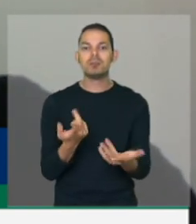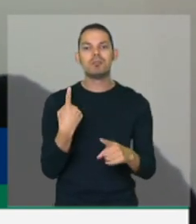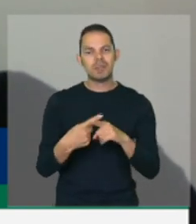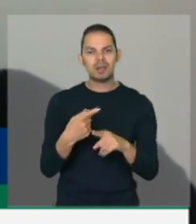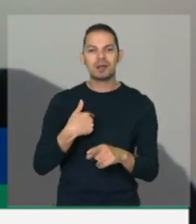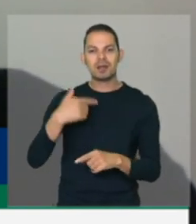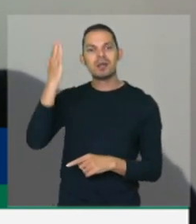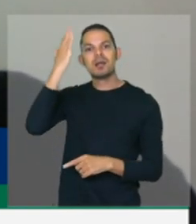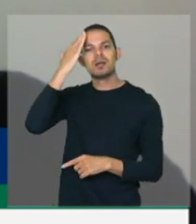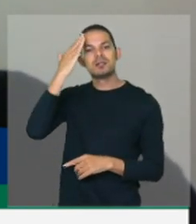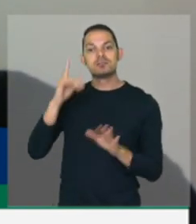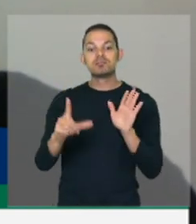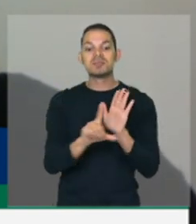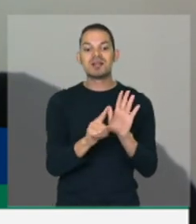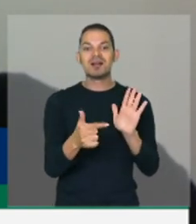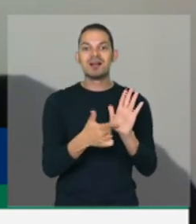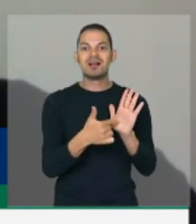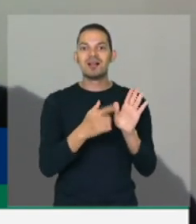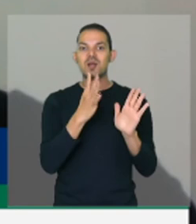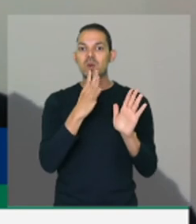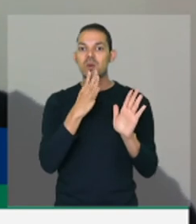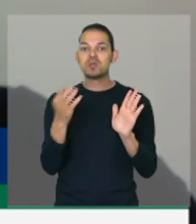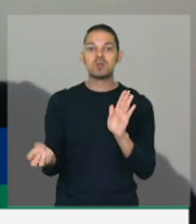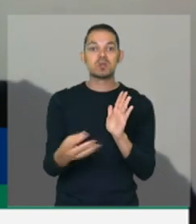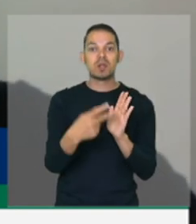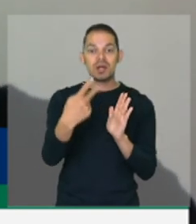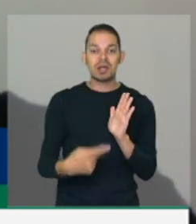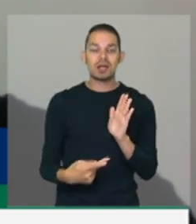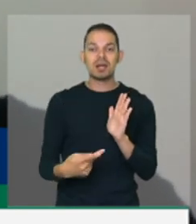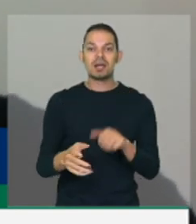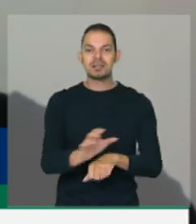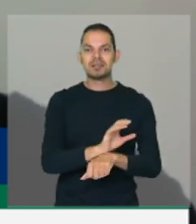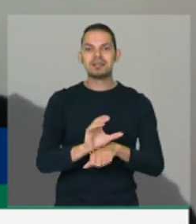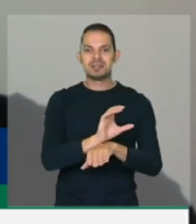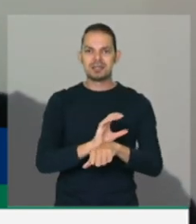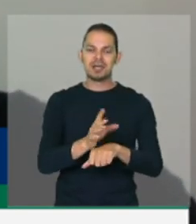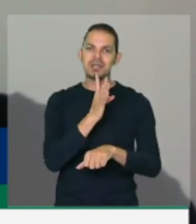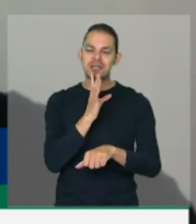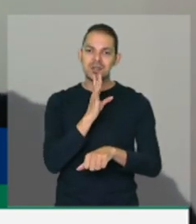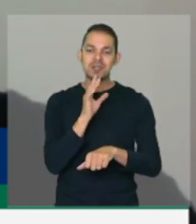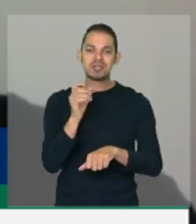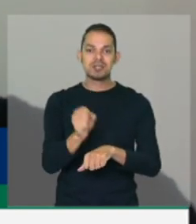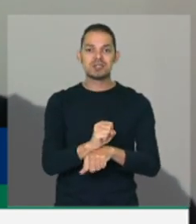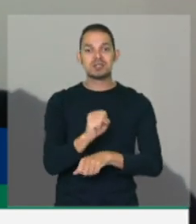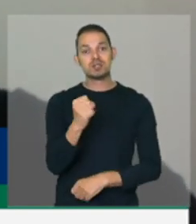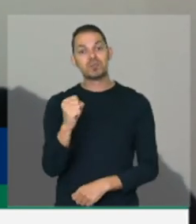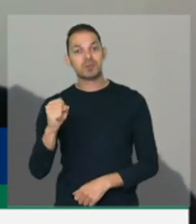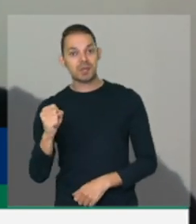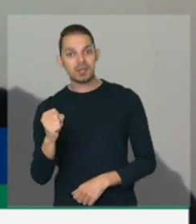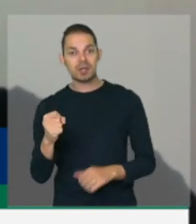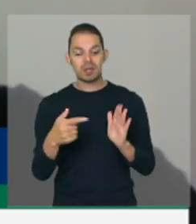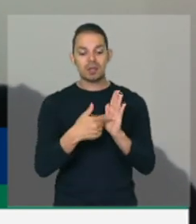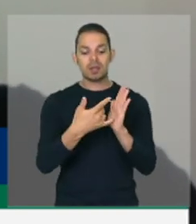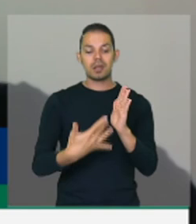pressuposto da legislação, da norma vigente do país, a Carta Magna, a nossa Constituição de 88, que ela